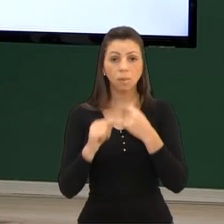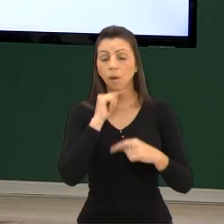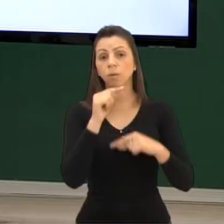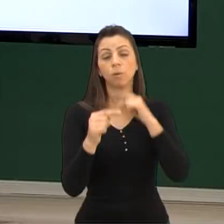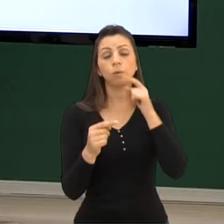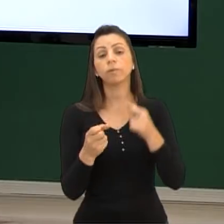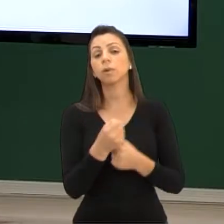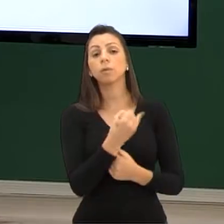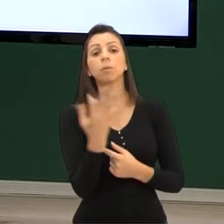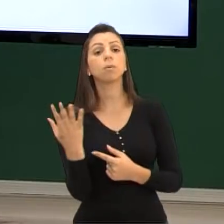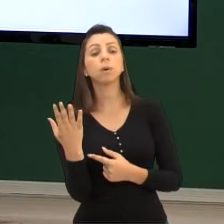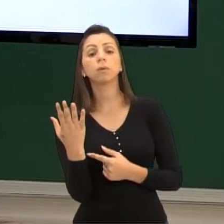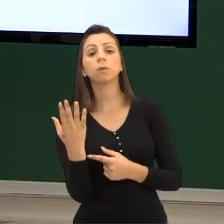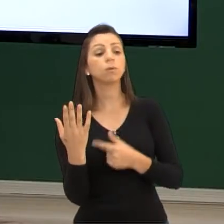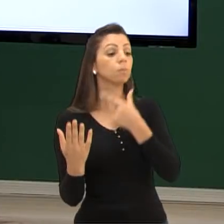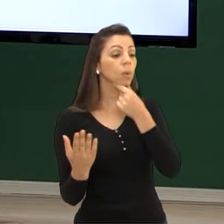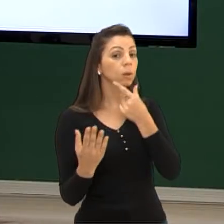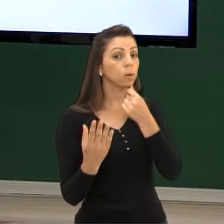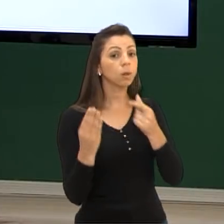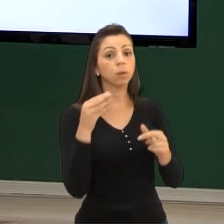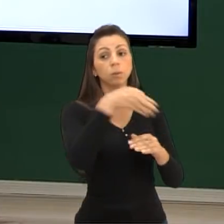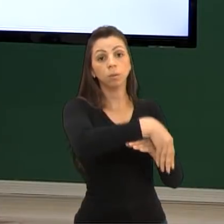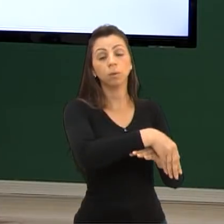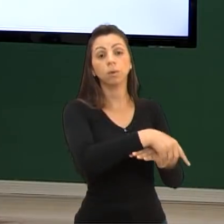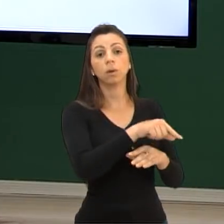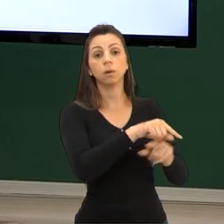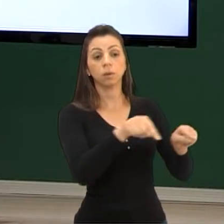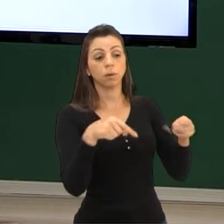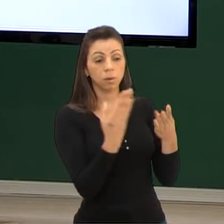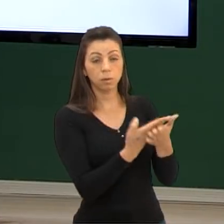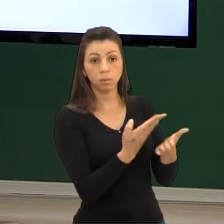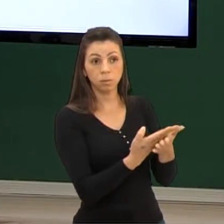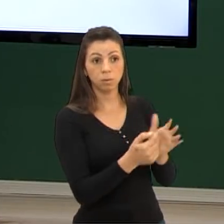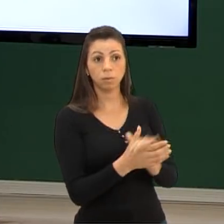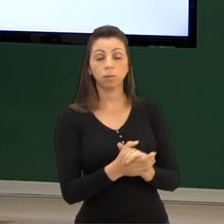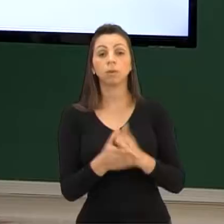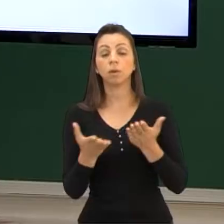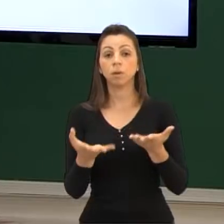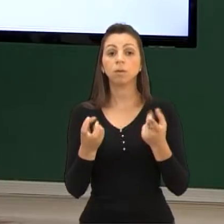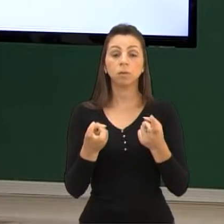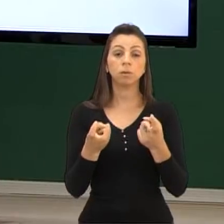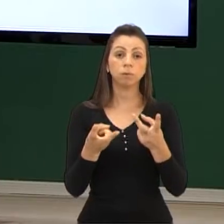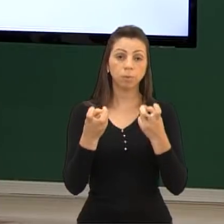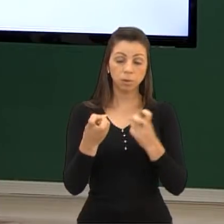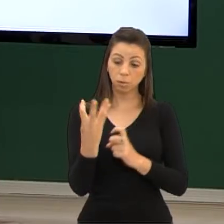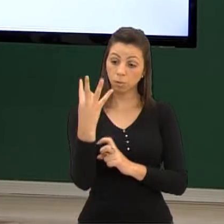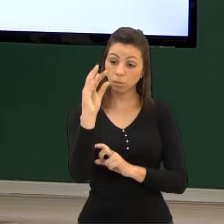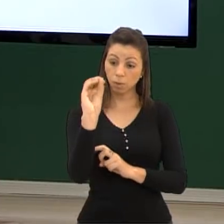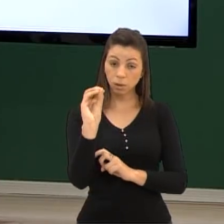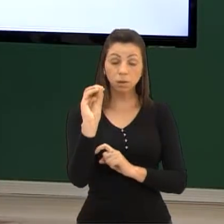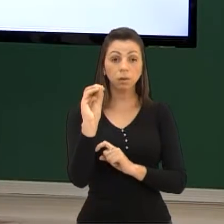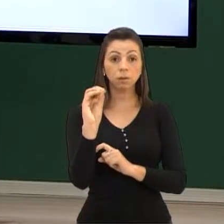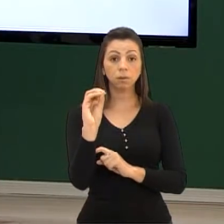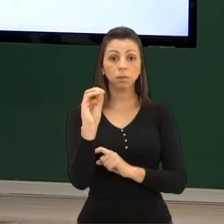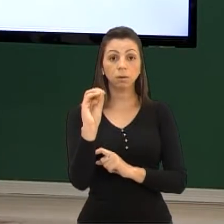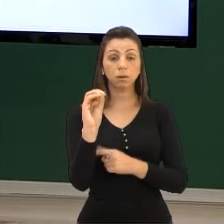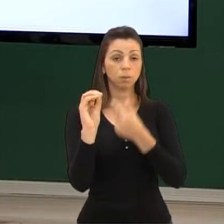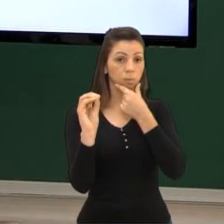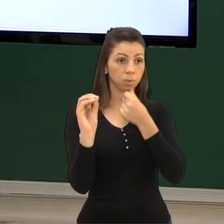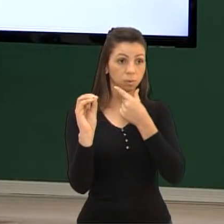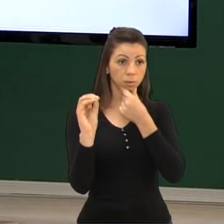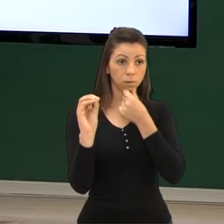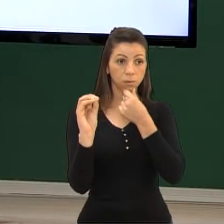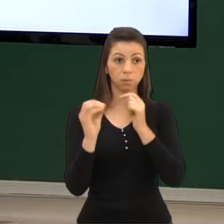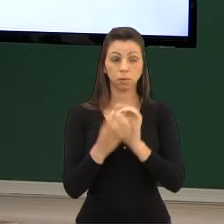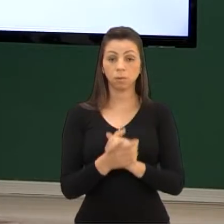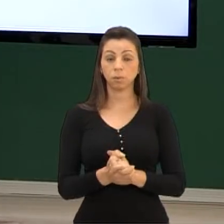era quantos meninos tinham na turma. Se você identificou os 40 meninos e o texto já informava para vocês que